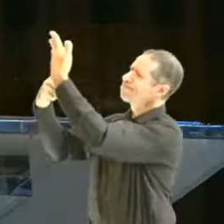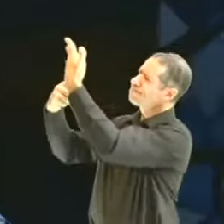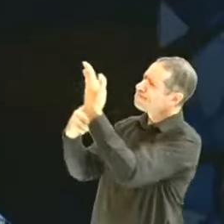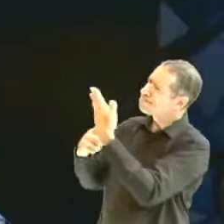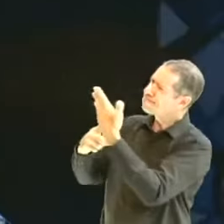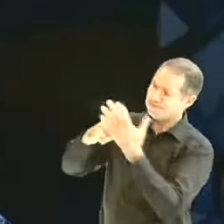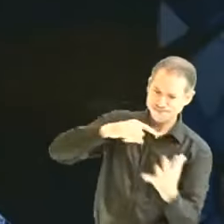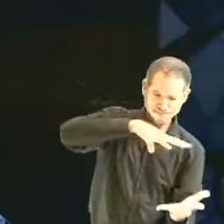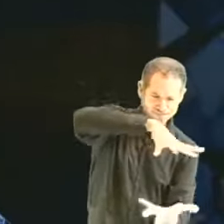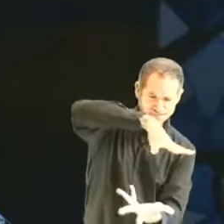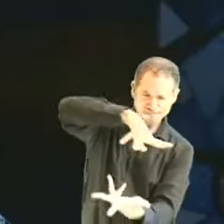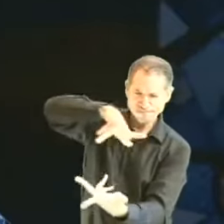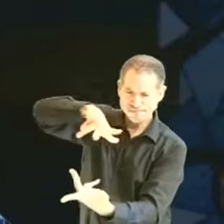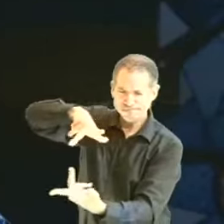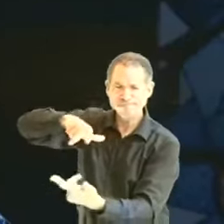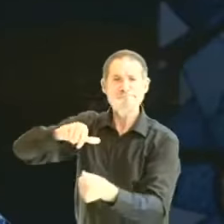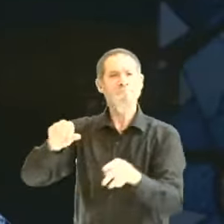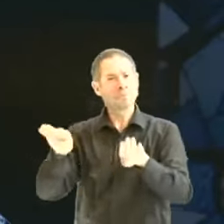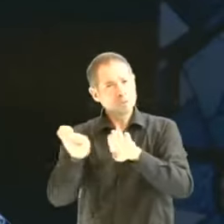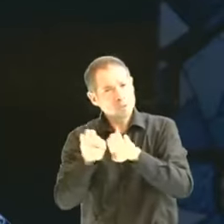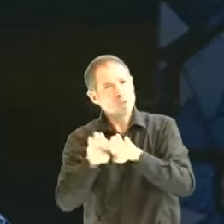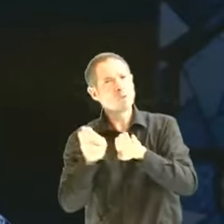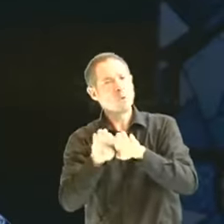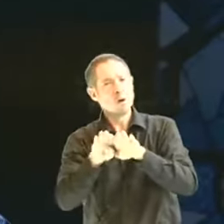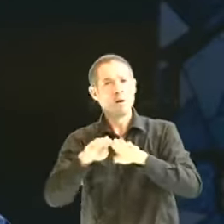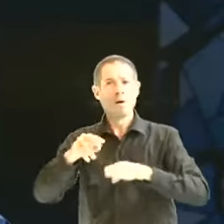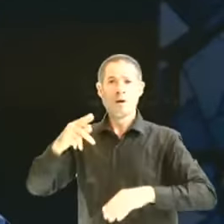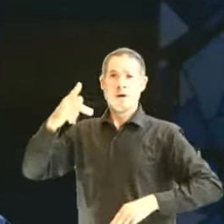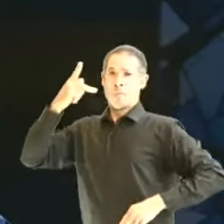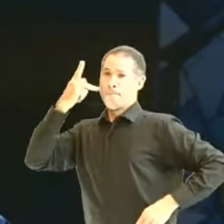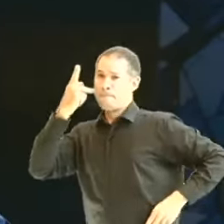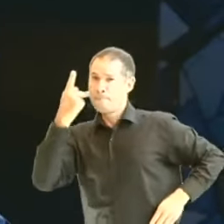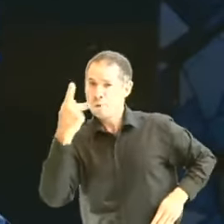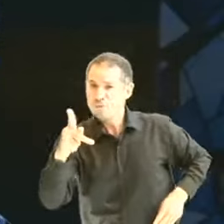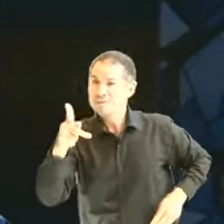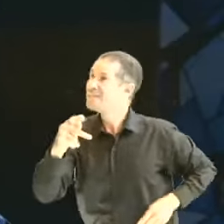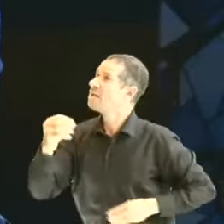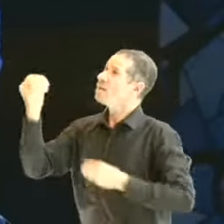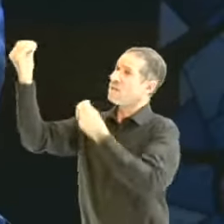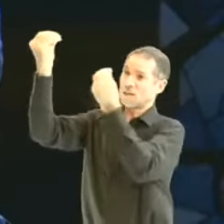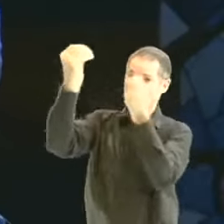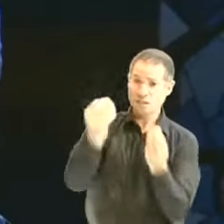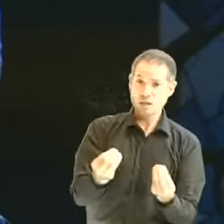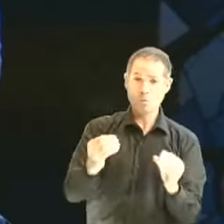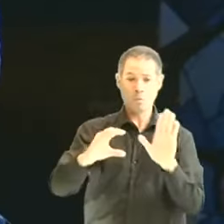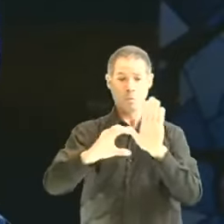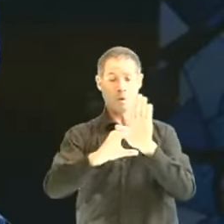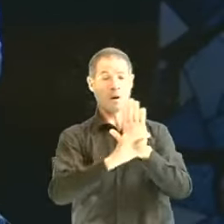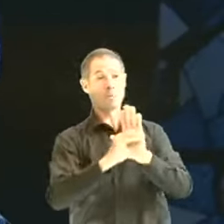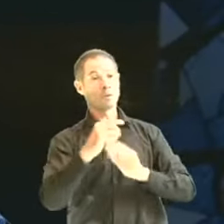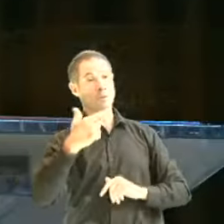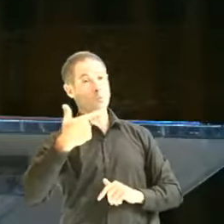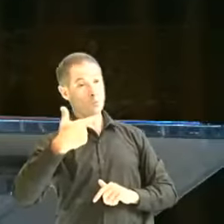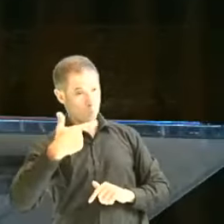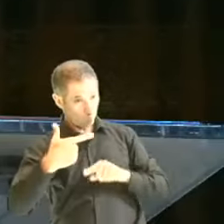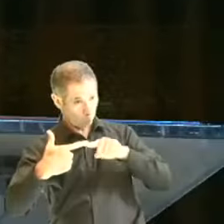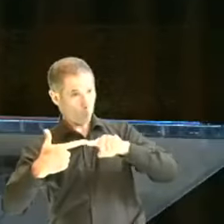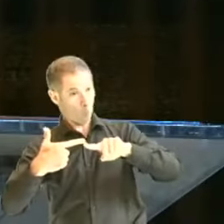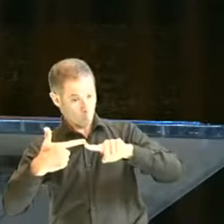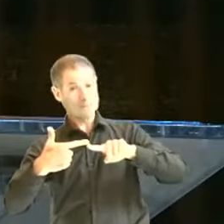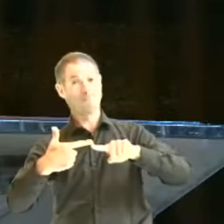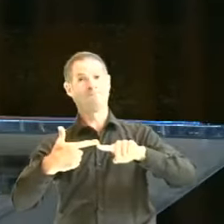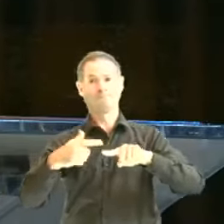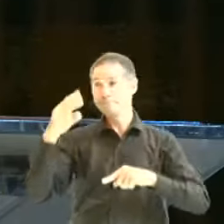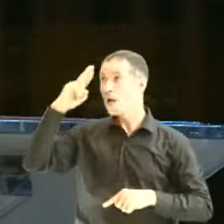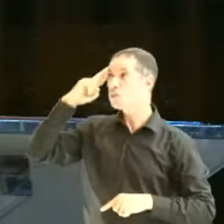nesta terra, conforme a profecia que Deus tinha dado a ele no capítulo 2. No capítulo 2 o